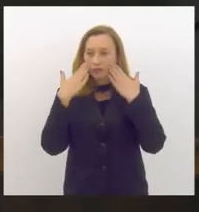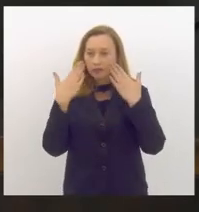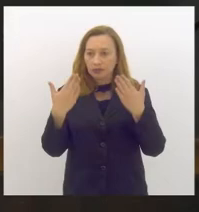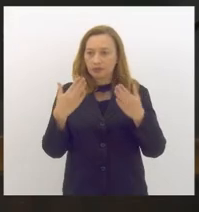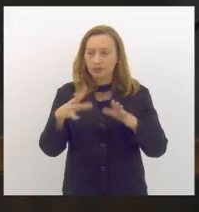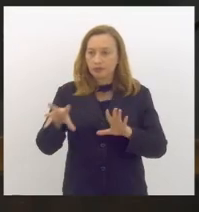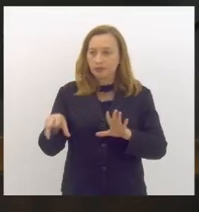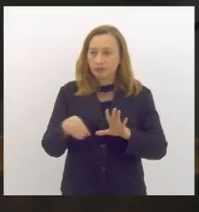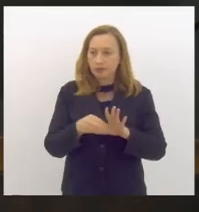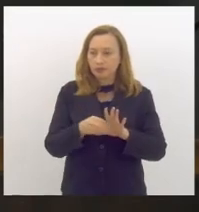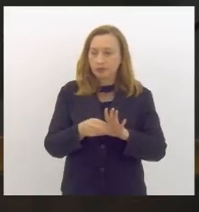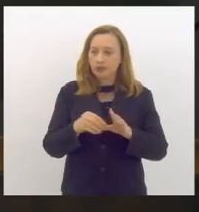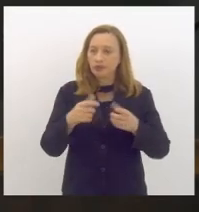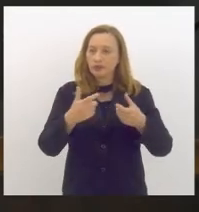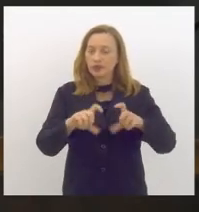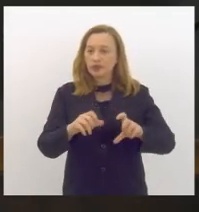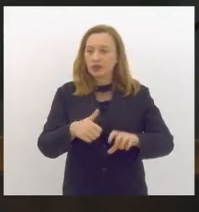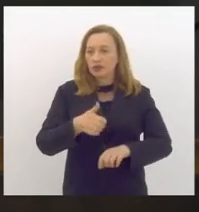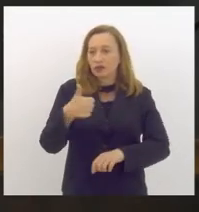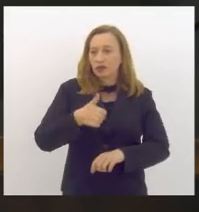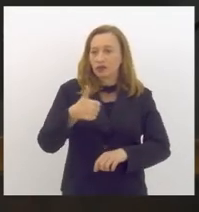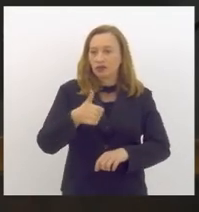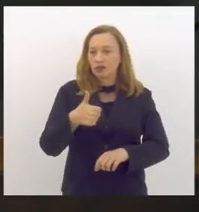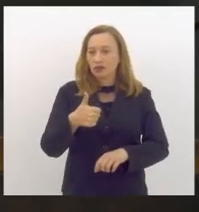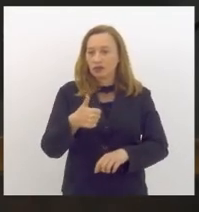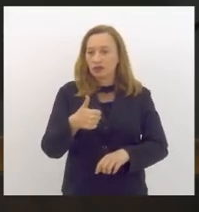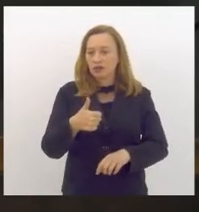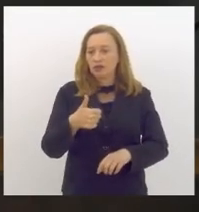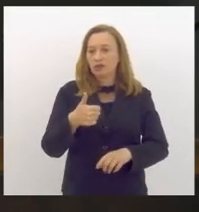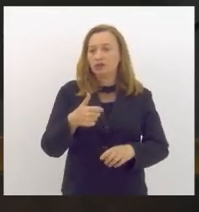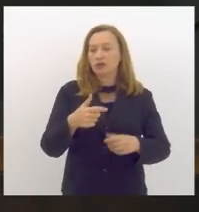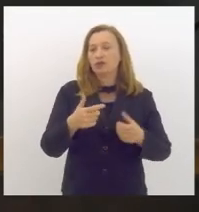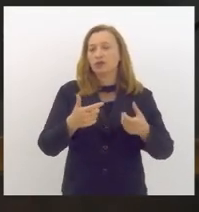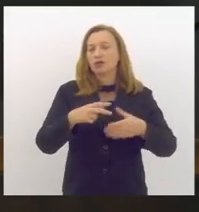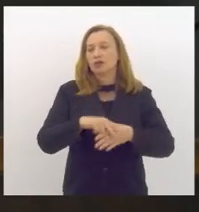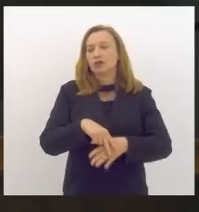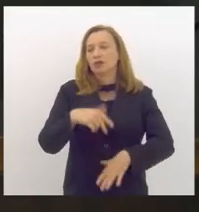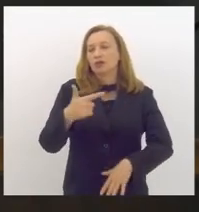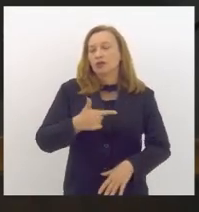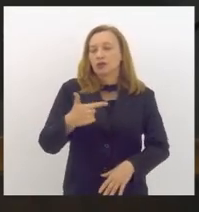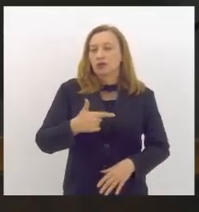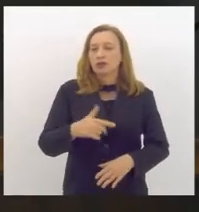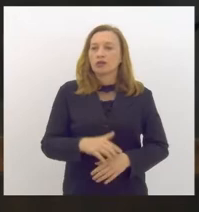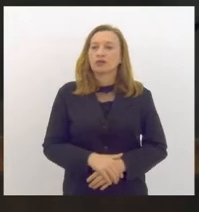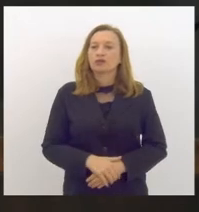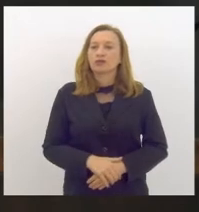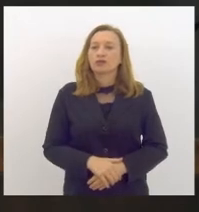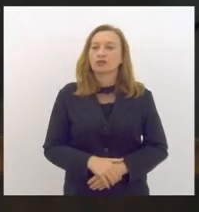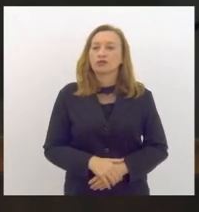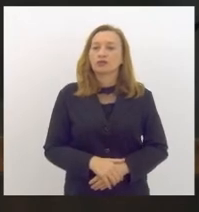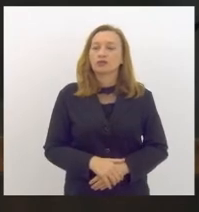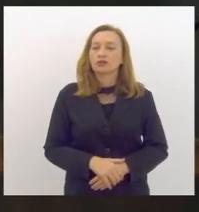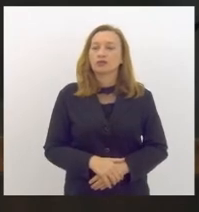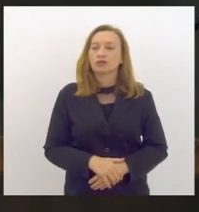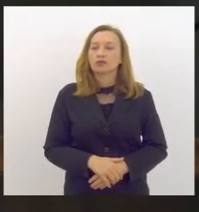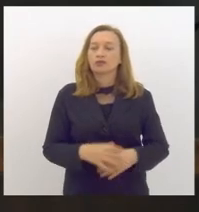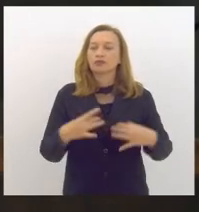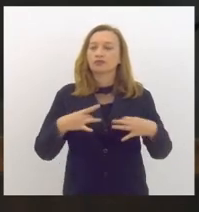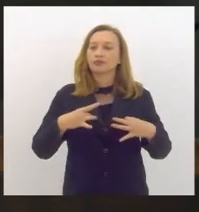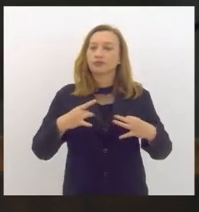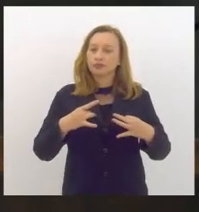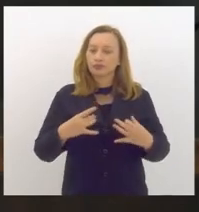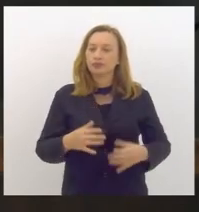adiciona-se ao parágrafo do artigo 1º, renumerando-se os segundos, que passa a constar: o benefício